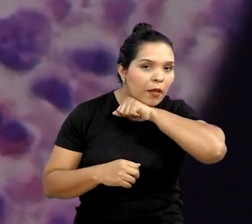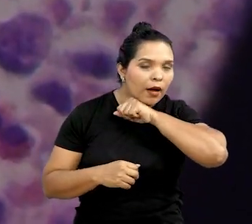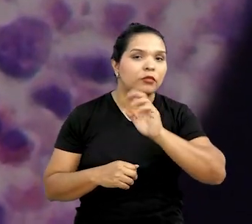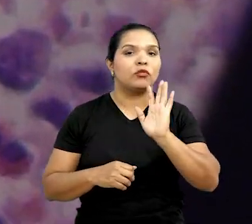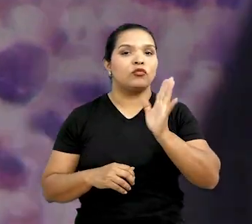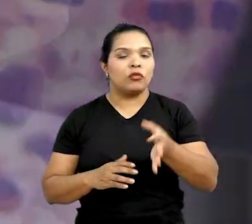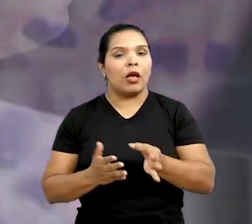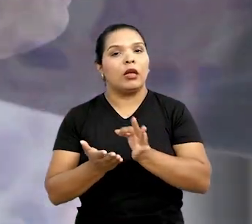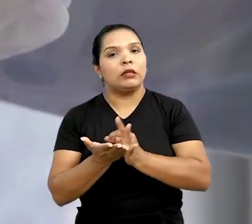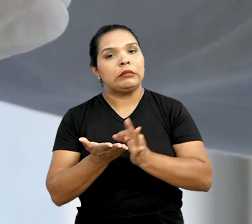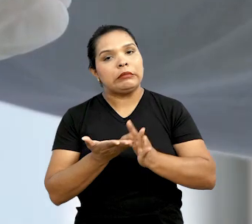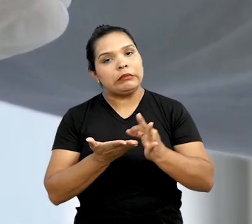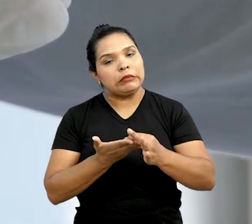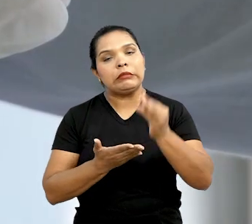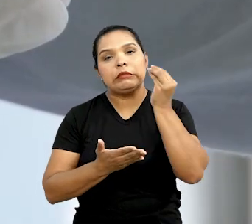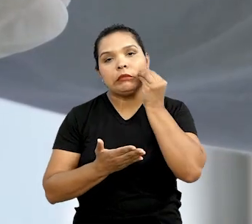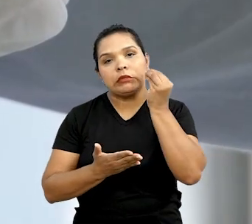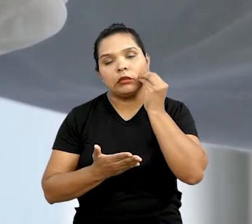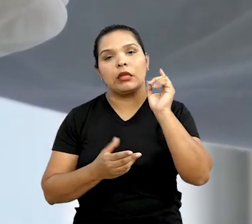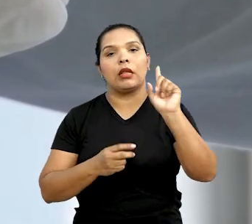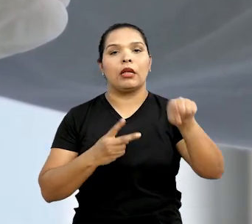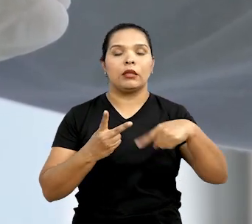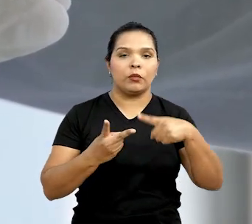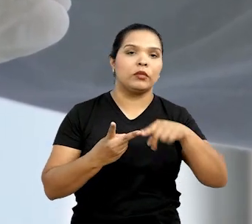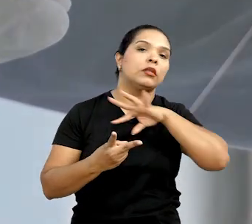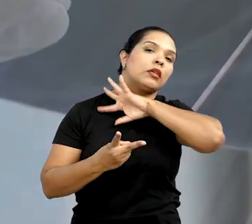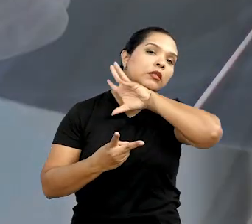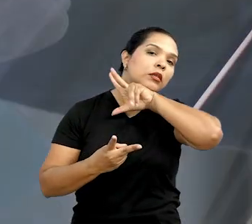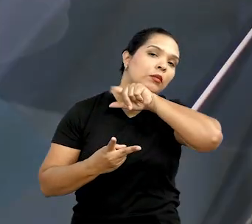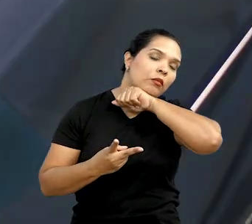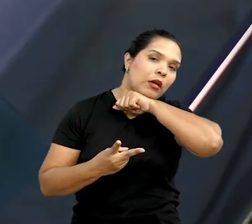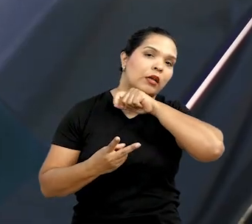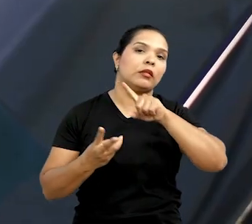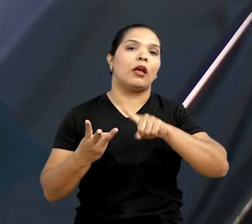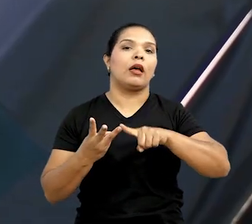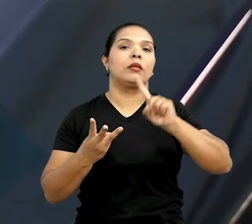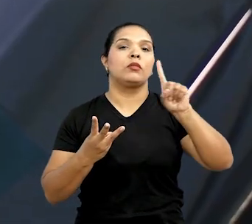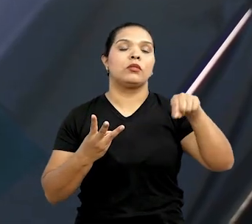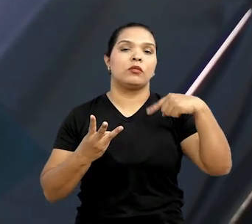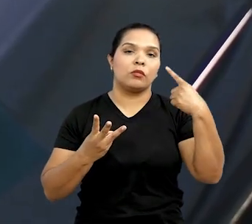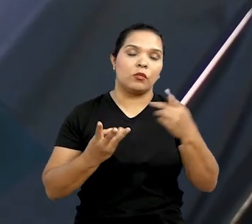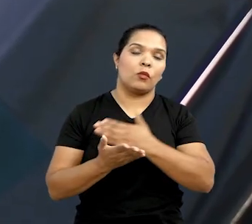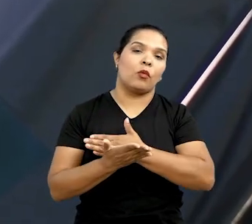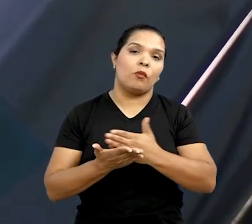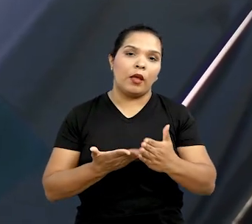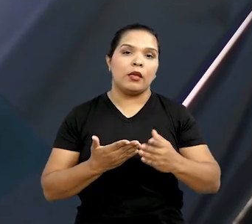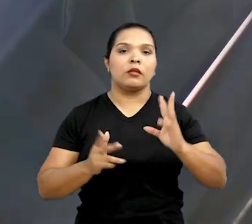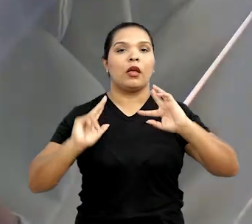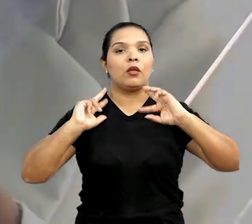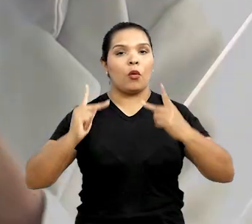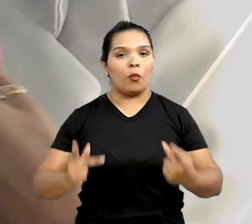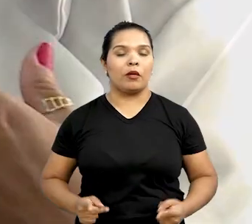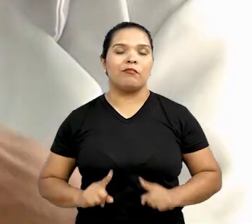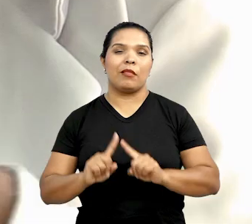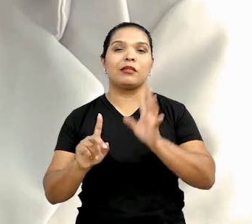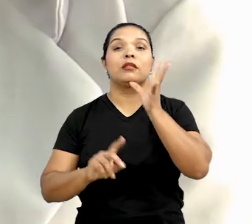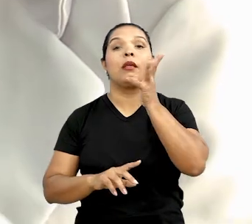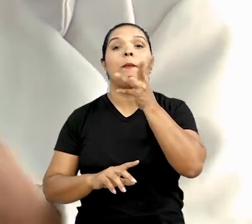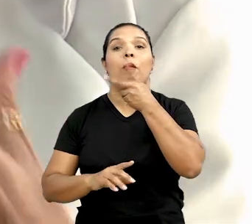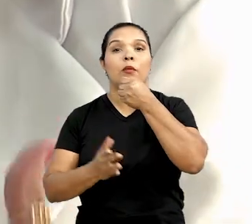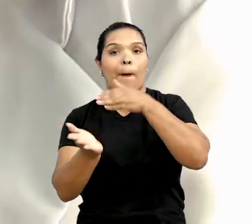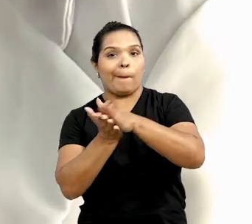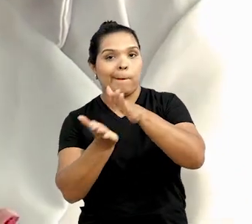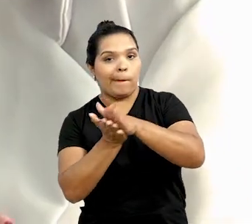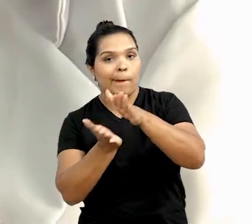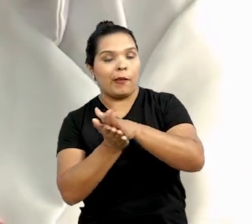saiu da parte celular, fomos para animais. Depois dos animais, a gente começa a ter os testes clínicos em humanos. Mas isso demora muito. A gente precisa